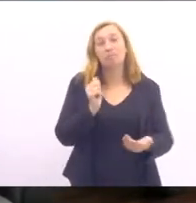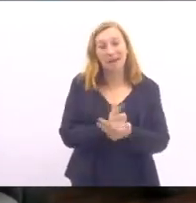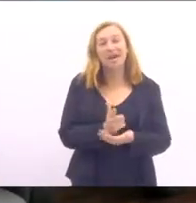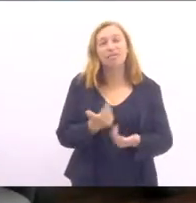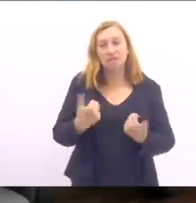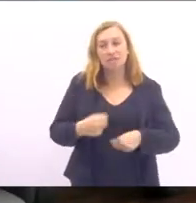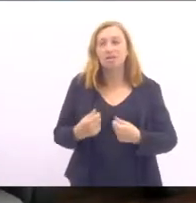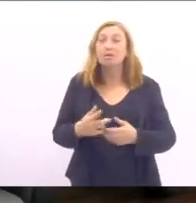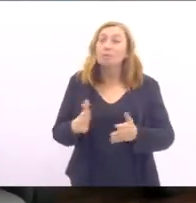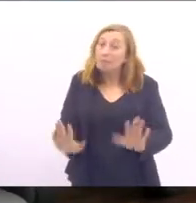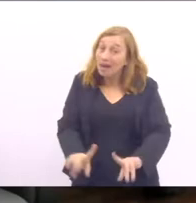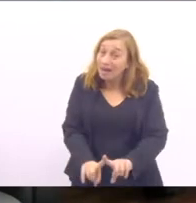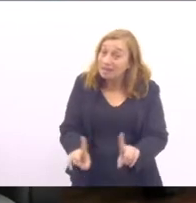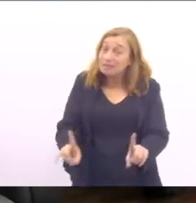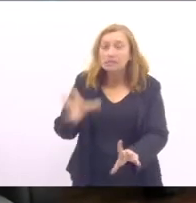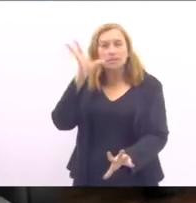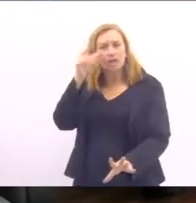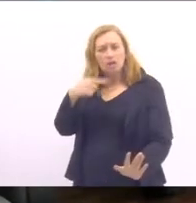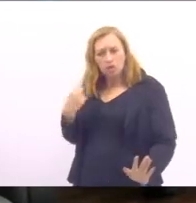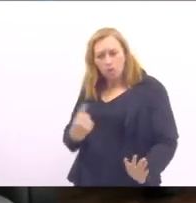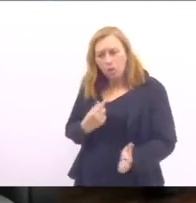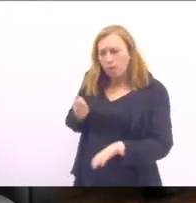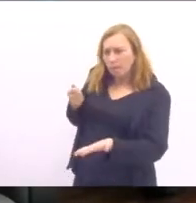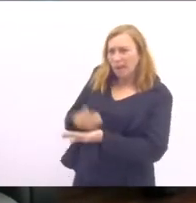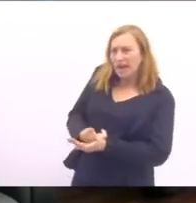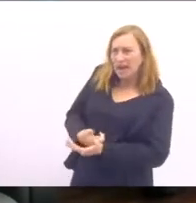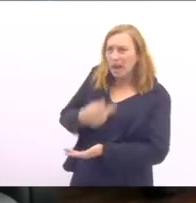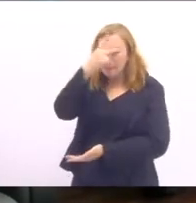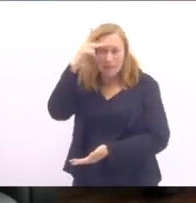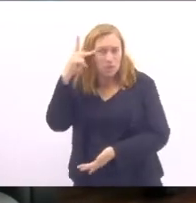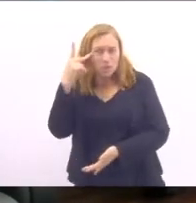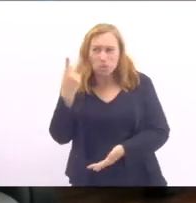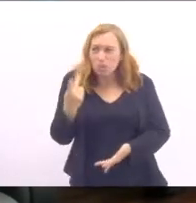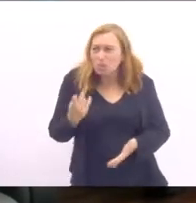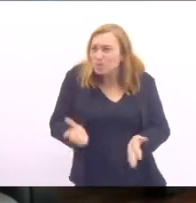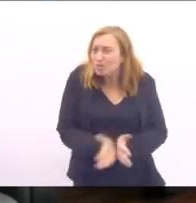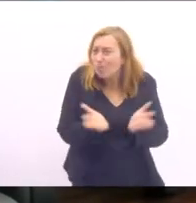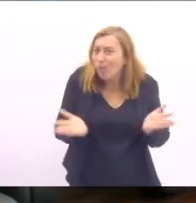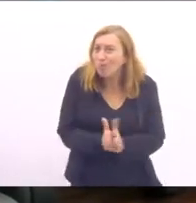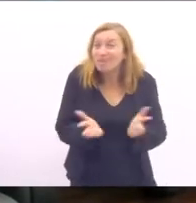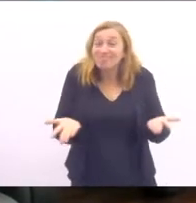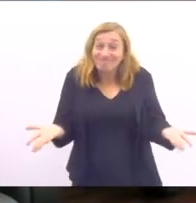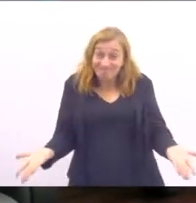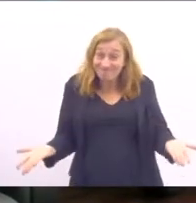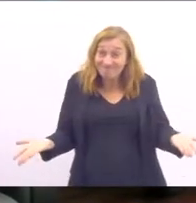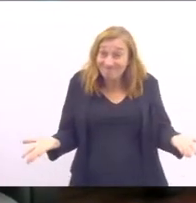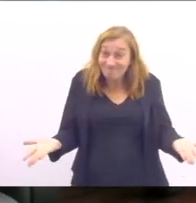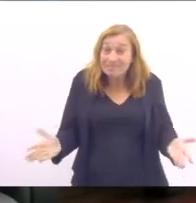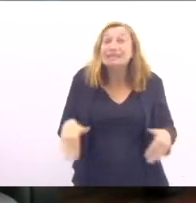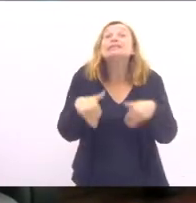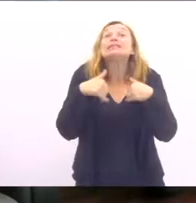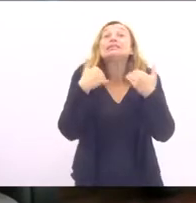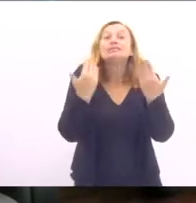Interessante é que nós que devemos pagar somos pessoas físicas e de baixa renda. Né?